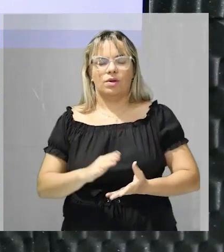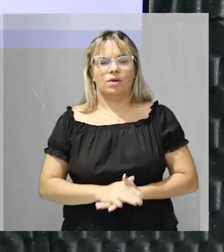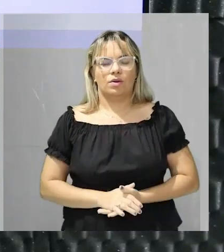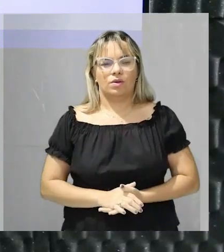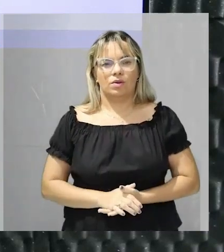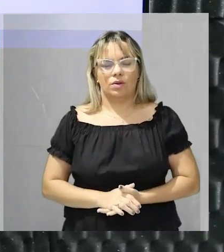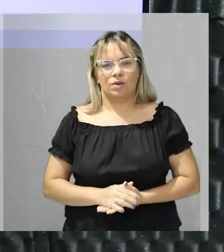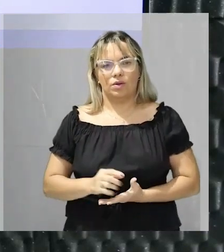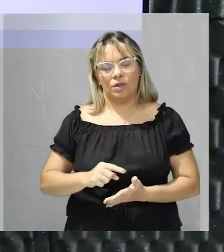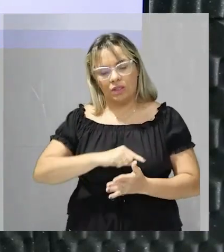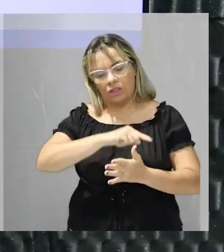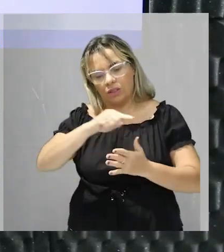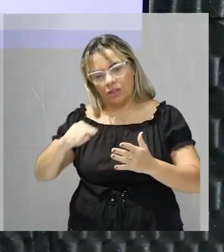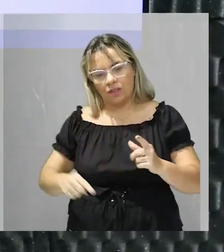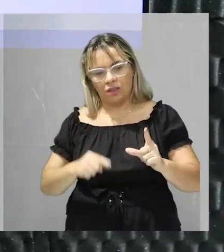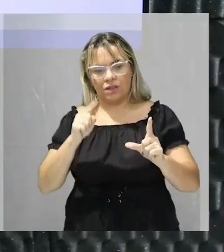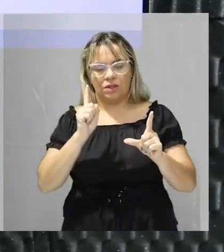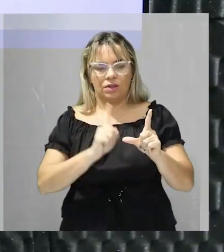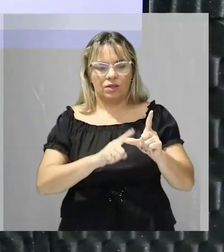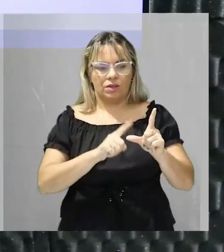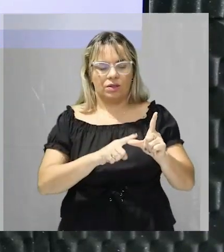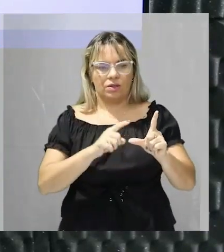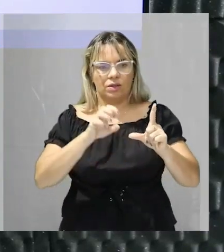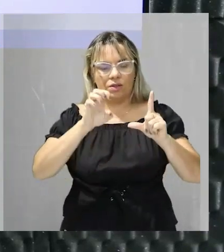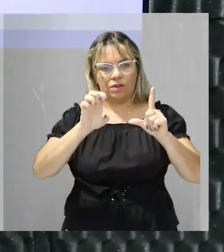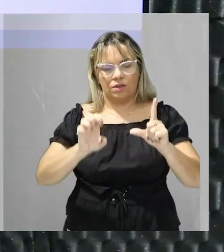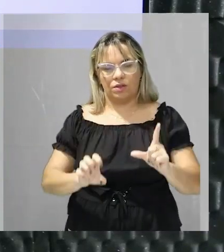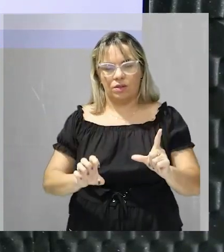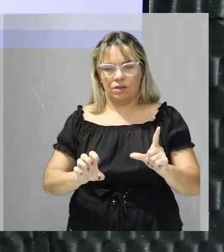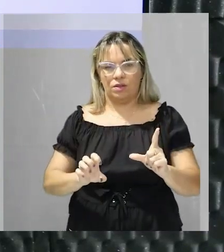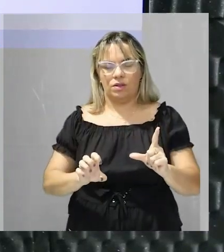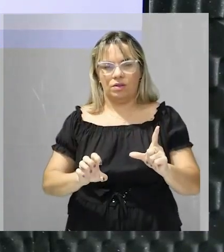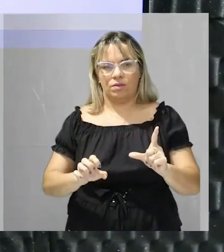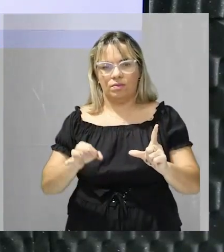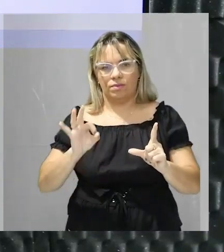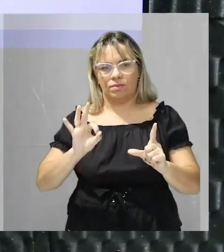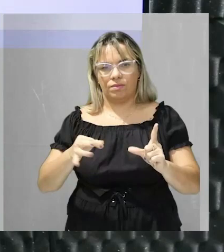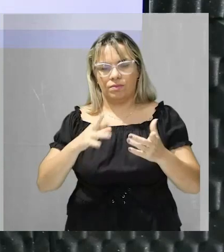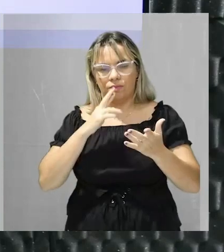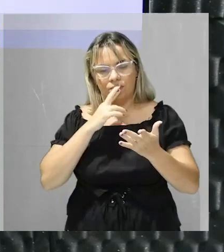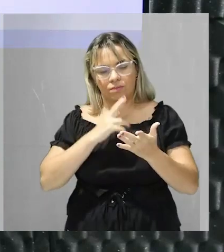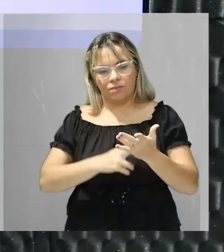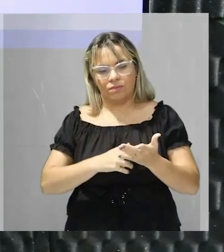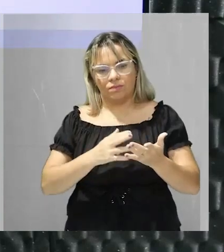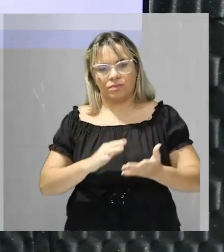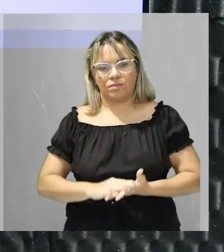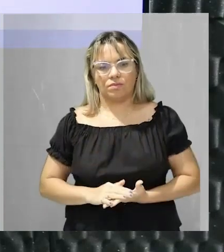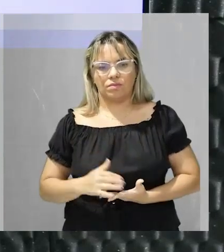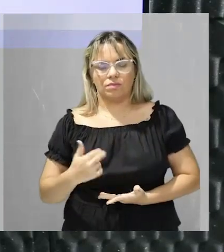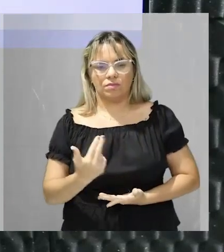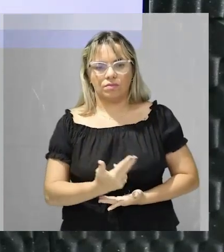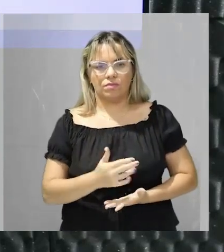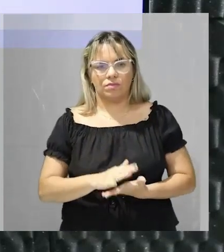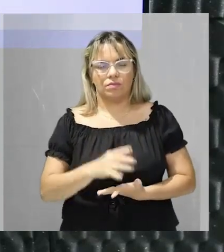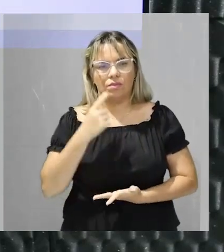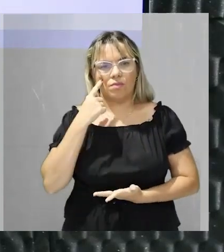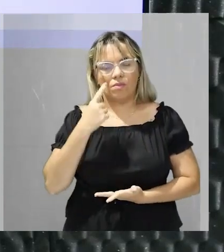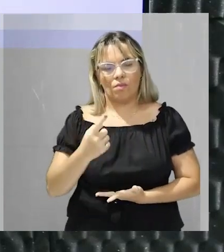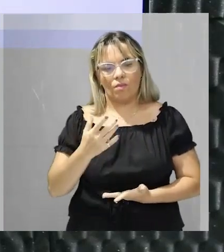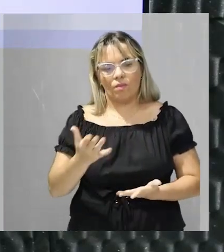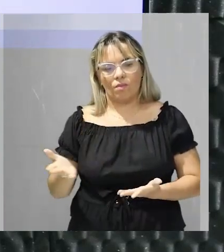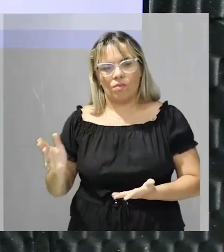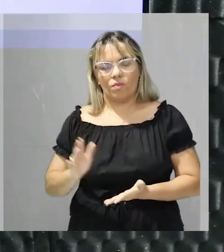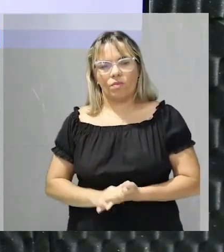lá dentro as opções apareceu Justamente na letrinha é do nosso material Então veja aqui